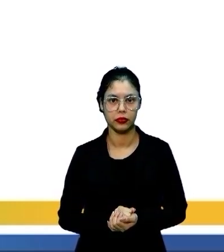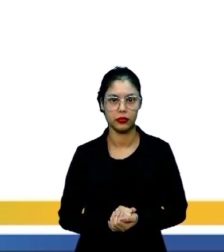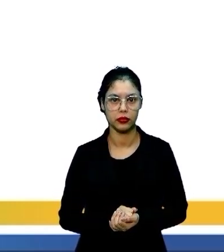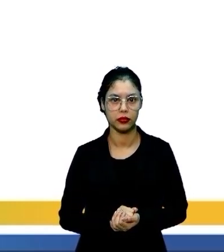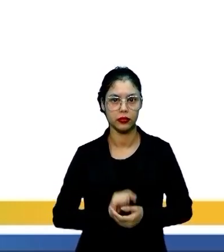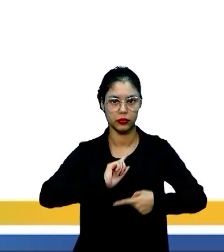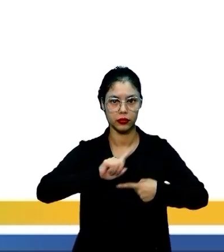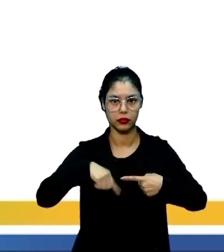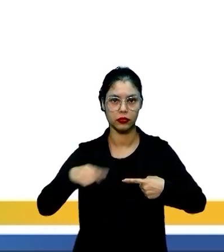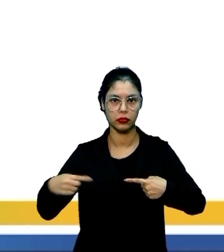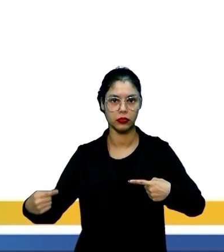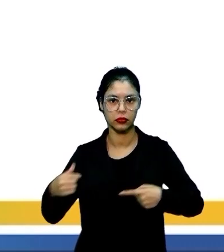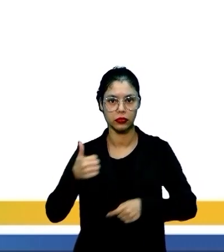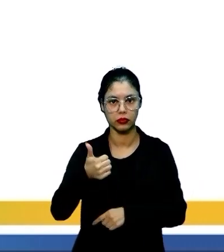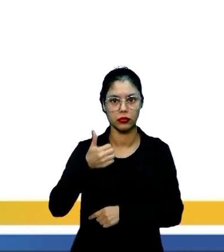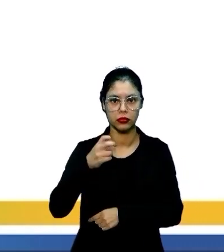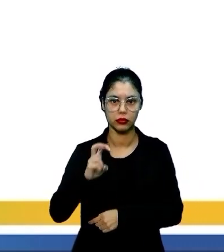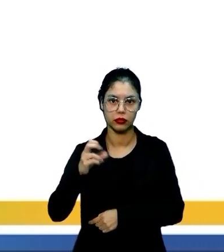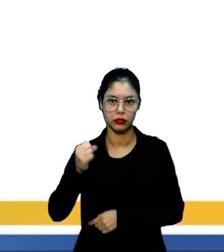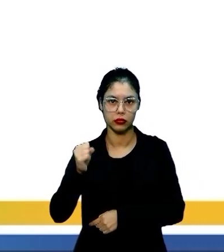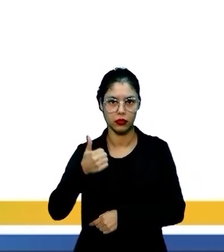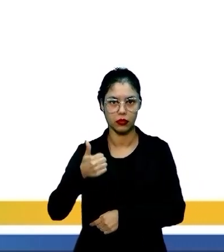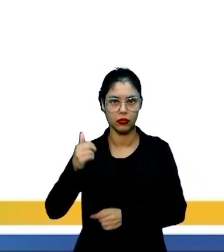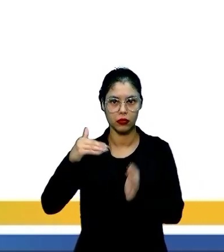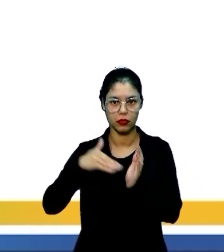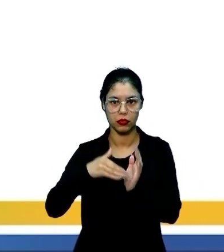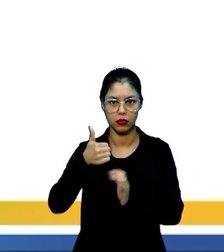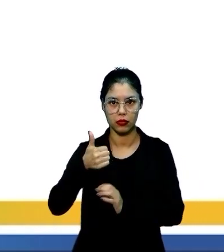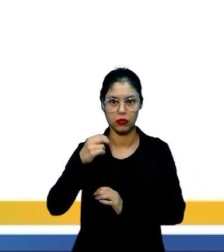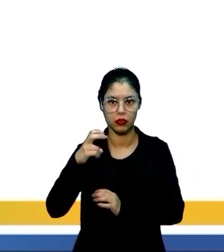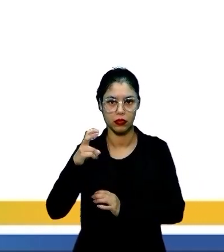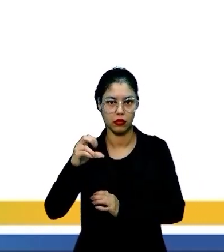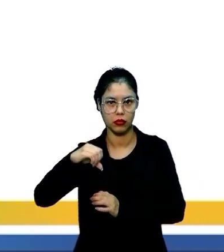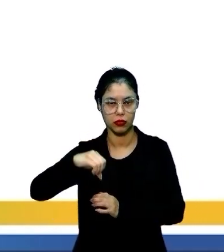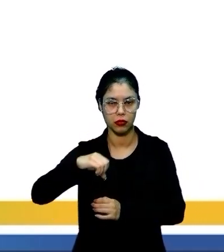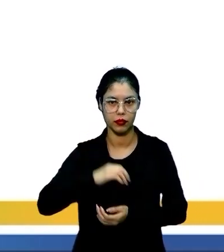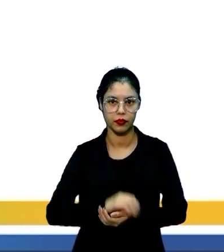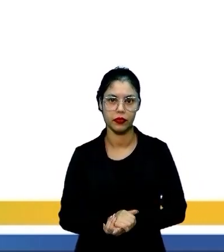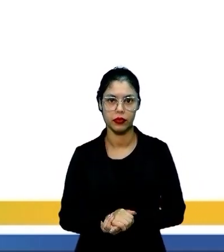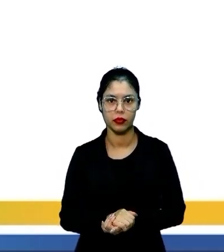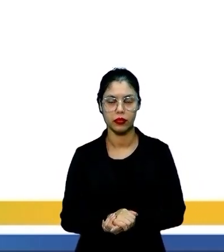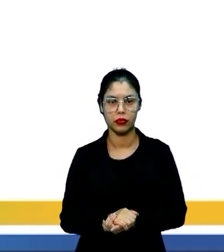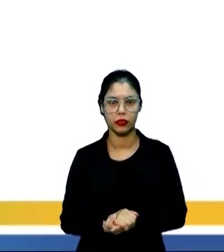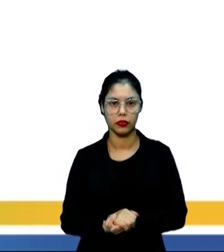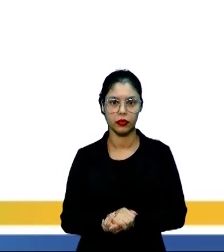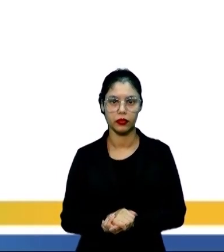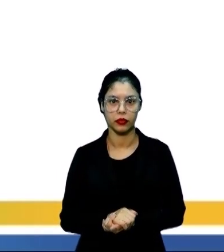nas páginas 158, com continuidade da questão na página